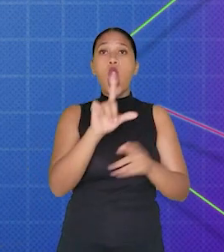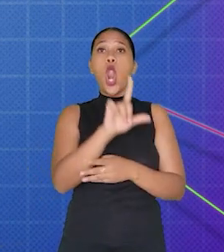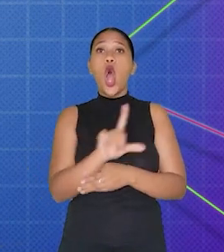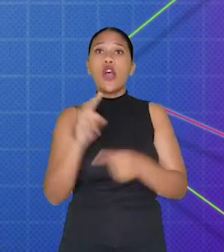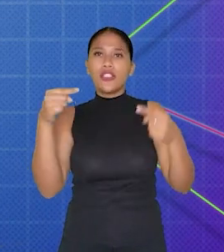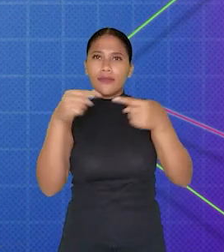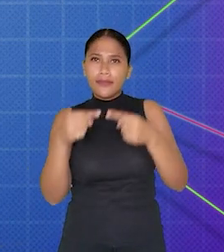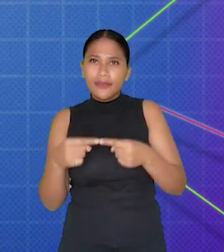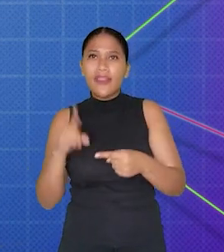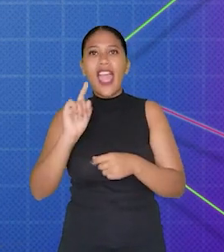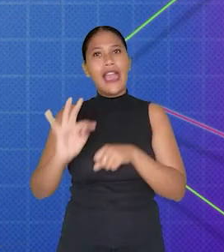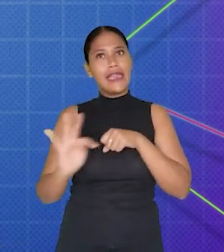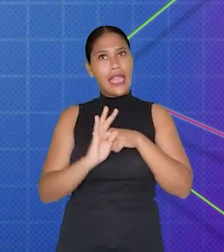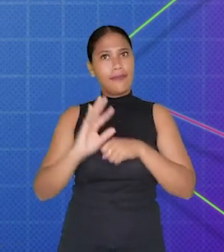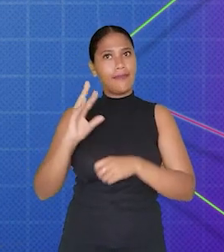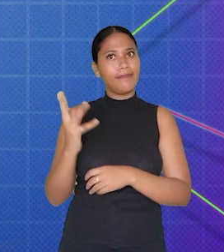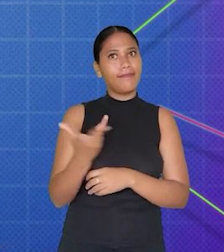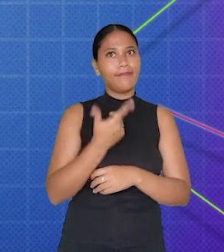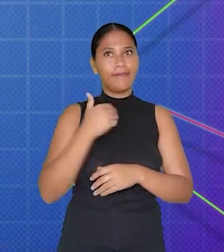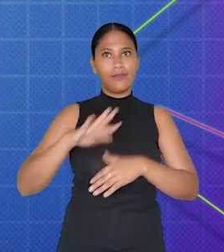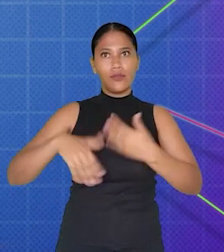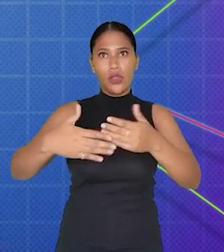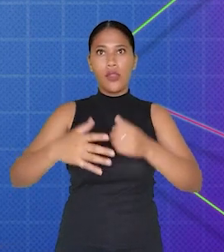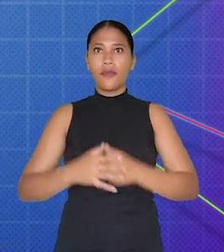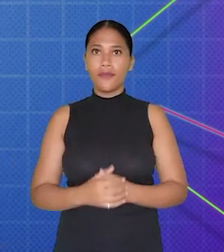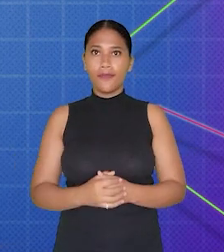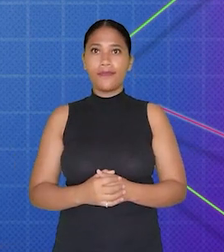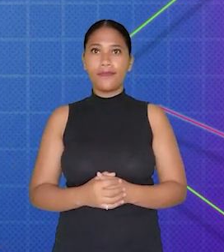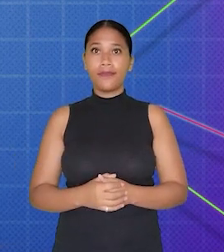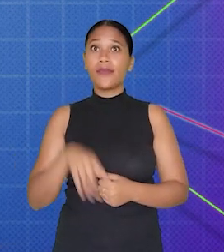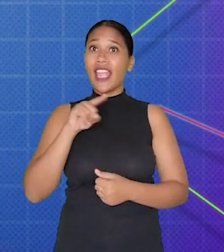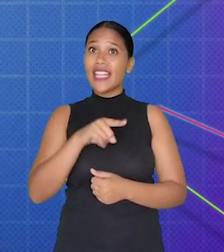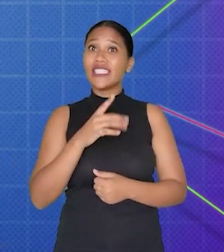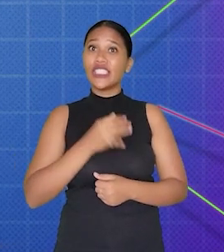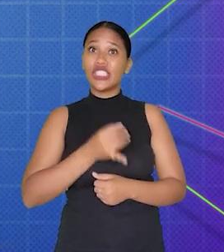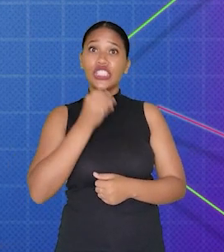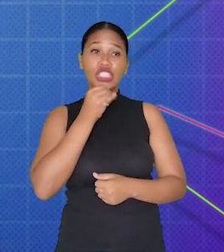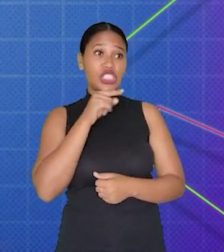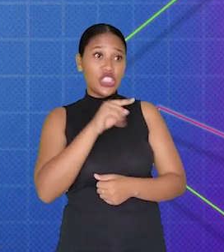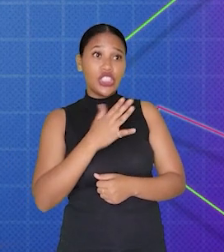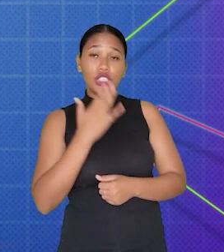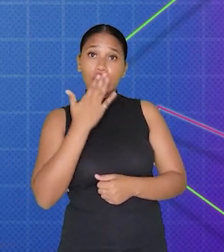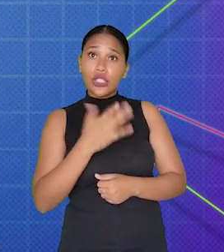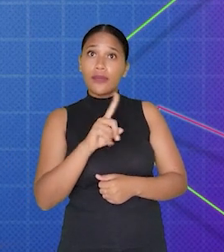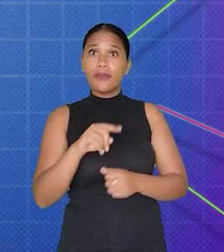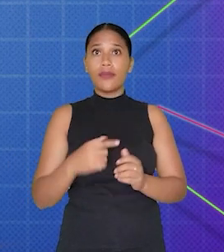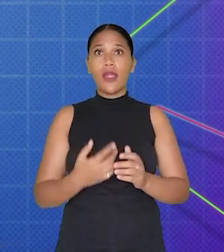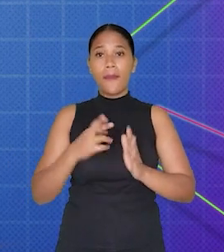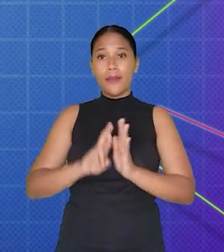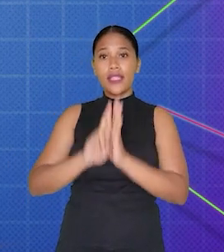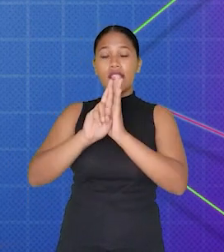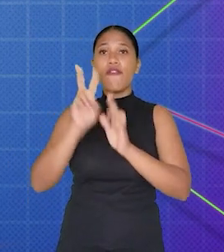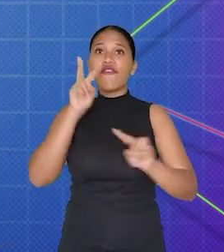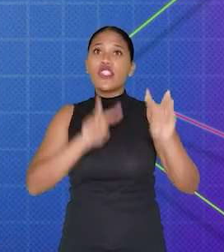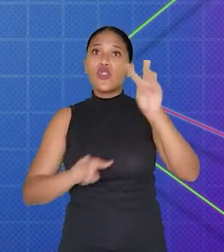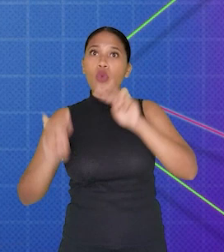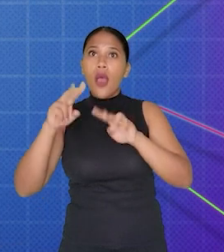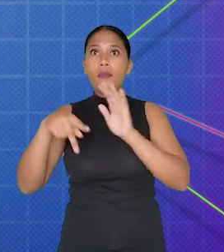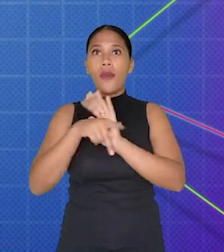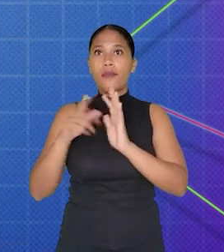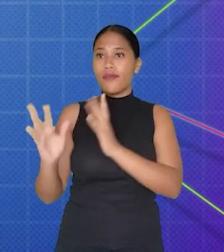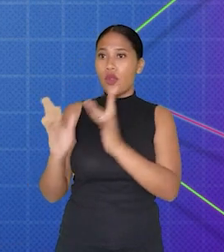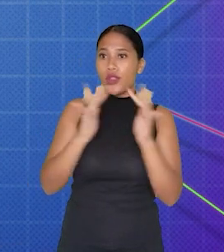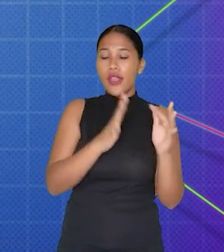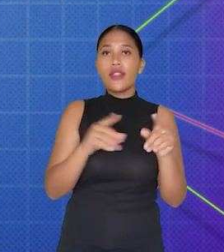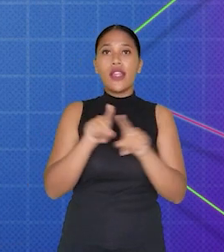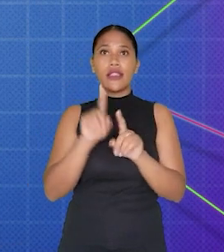fluxo para a lógica interna de um jogo é uma técnica valiosa no processo de desenvolvimento de software. Esse tipo de diagrama fornece uma representação